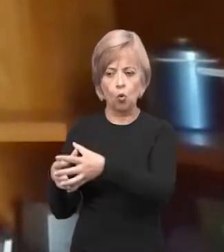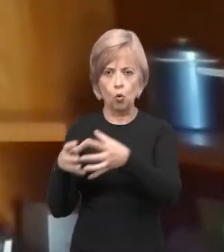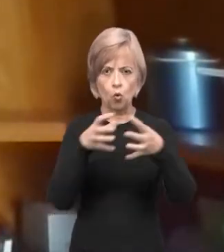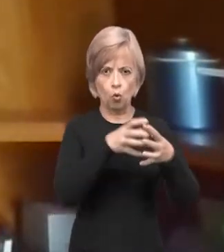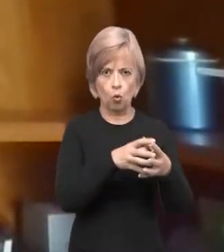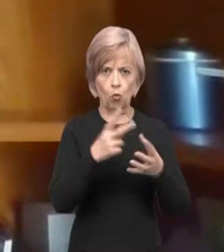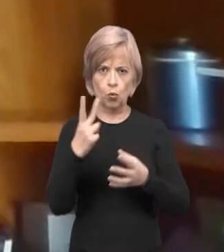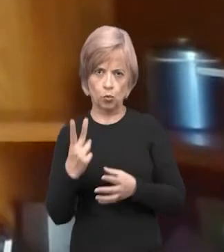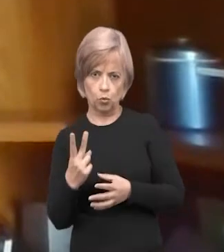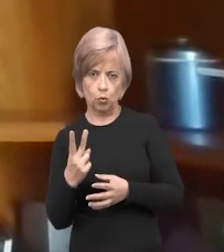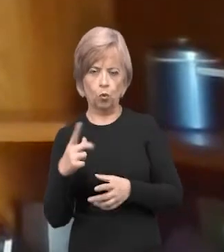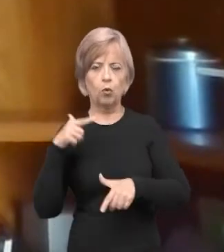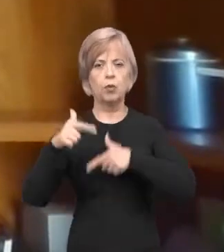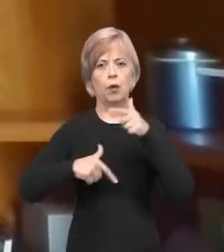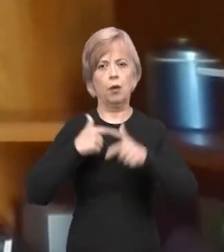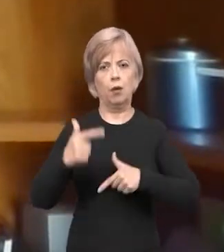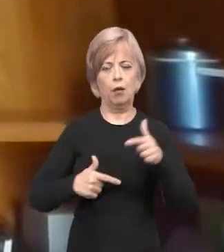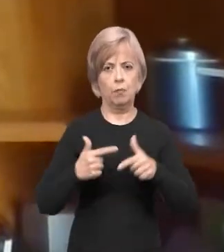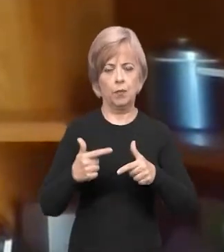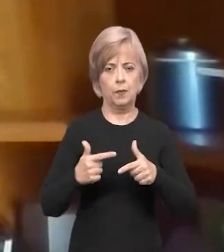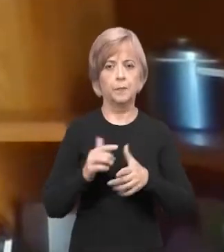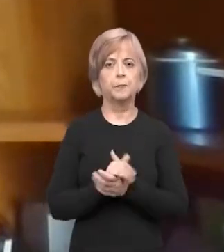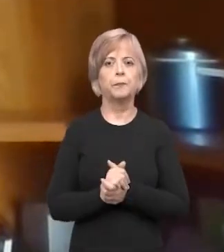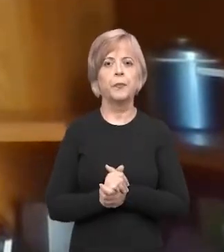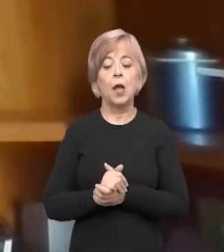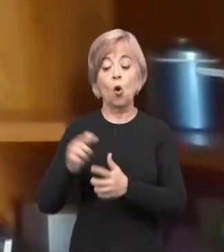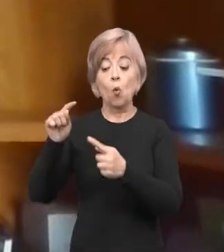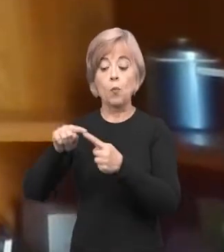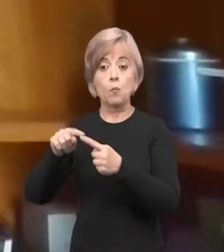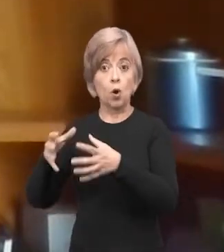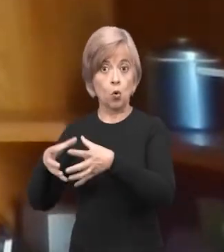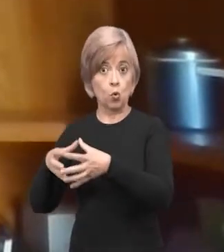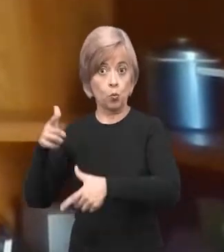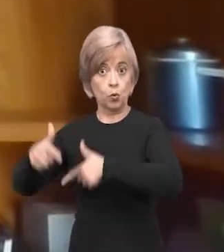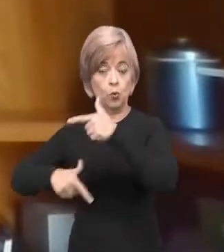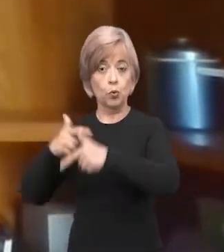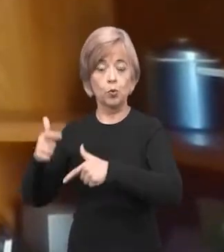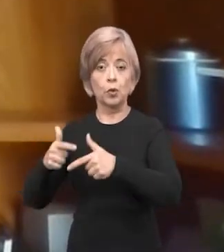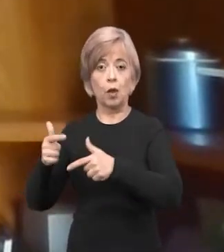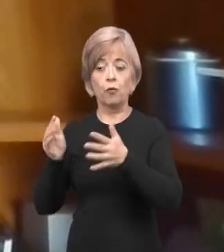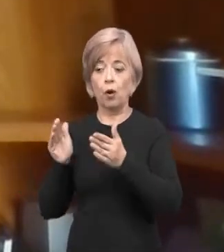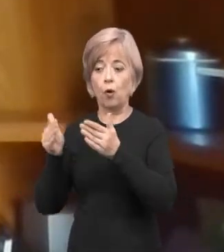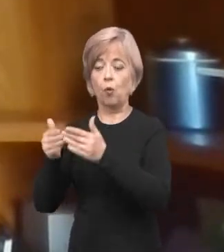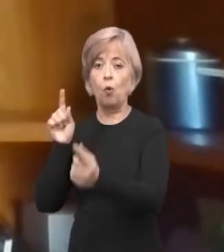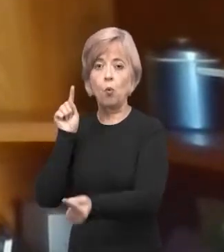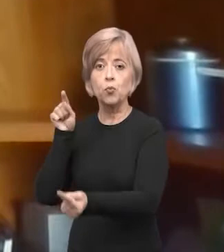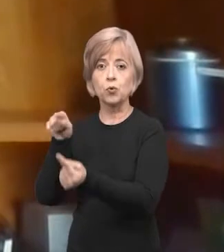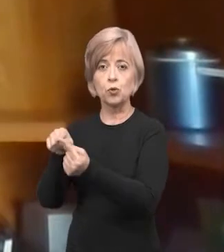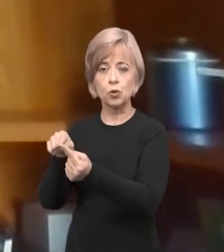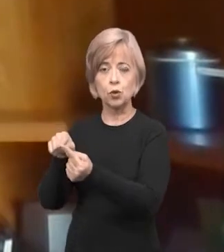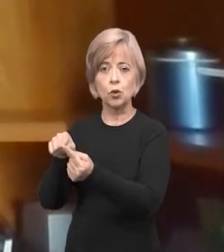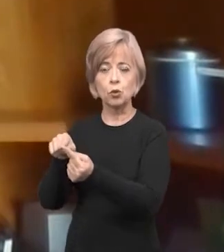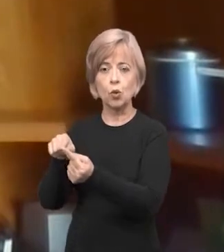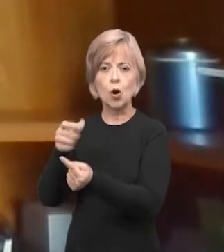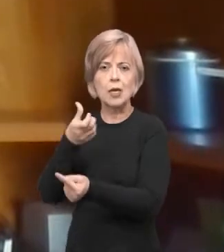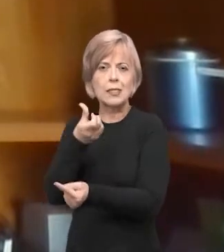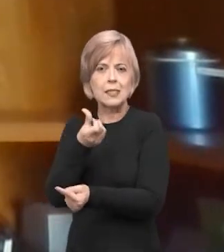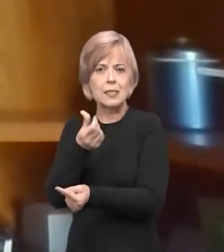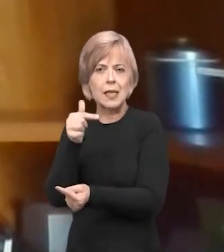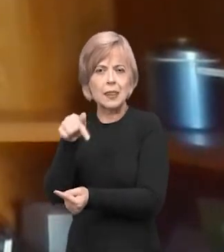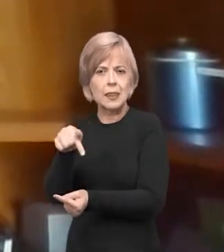nesse período, que eu acho que é importante ressaltar aqui. O primeiro foi um grupo de trabalho que visava tirar